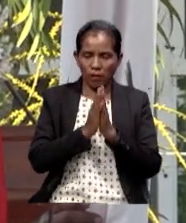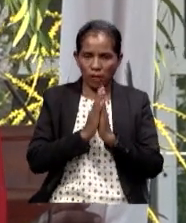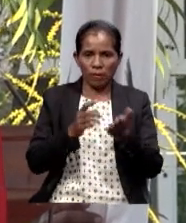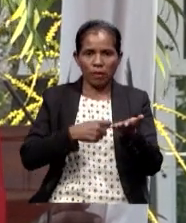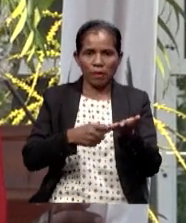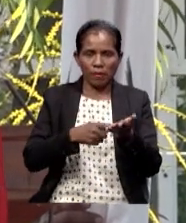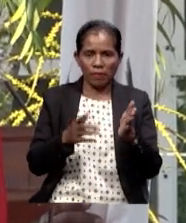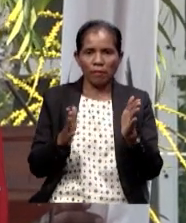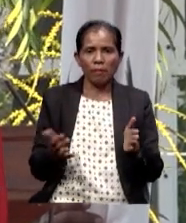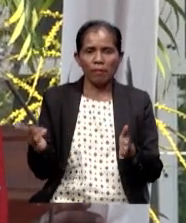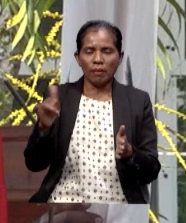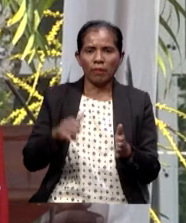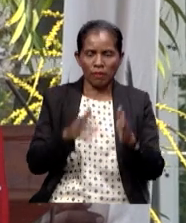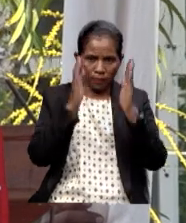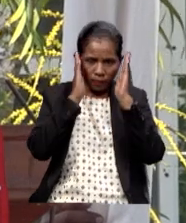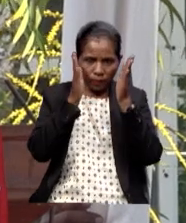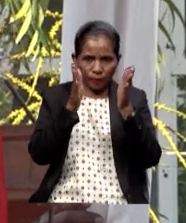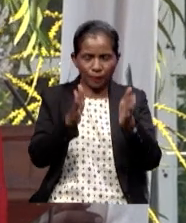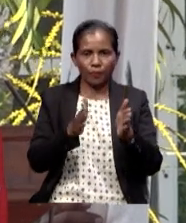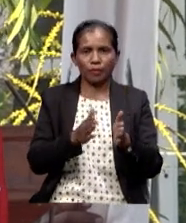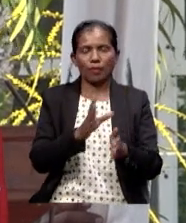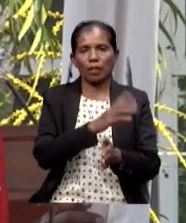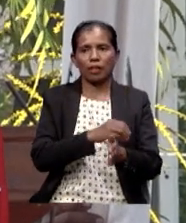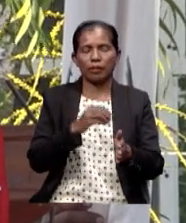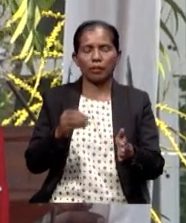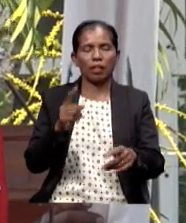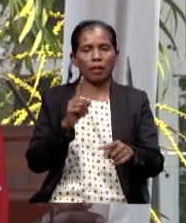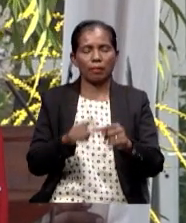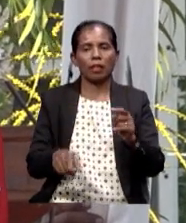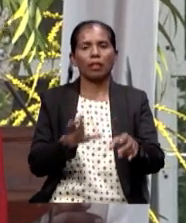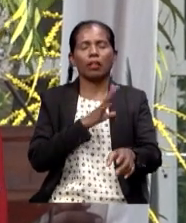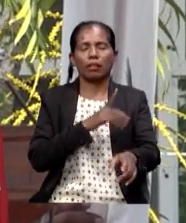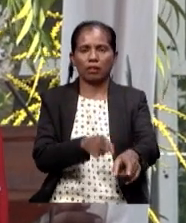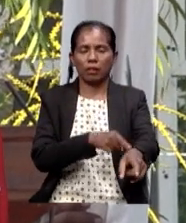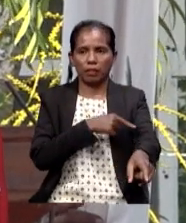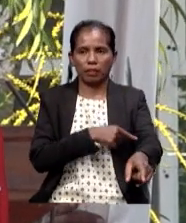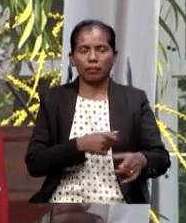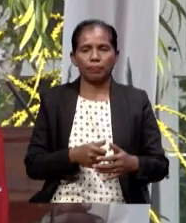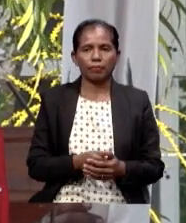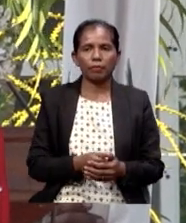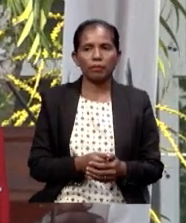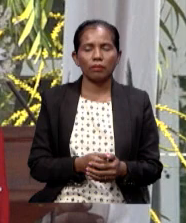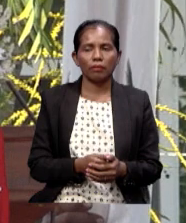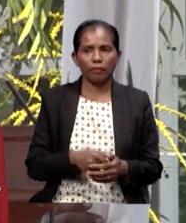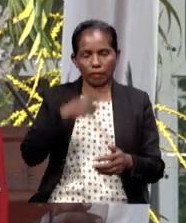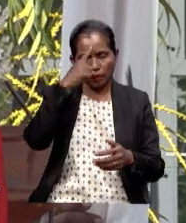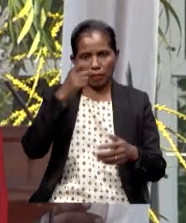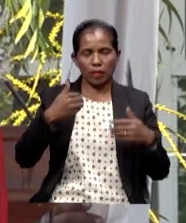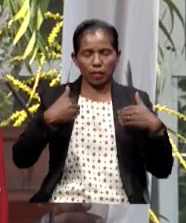tecnologia para que tal matam, para que prazo é para cumprir. Não é? Também é o